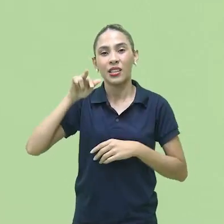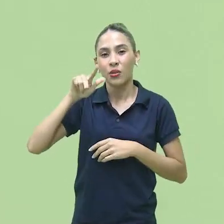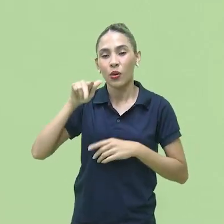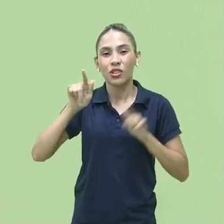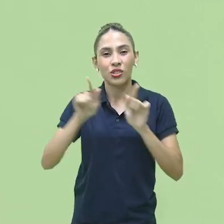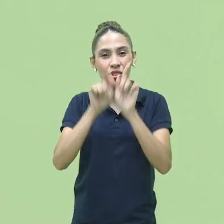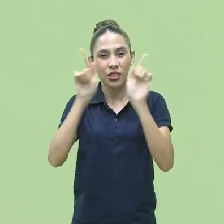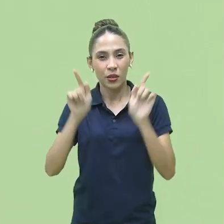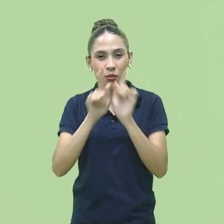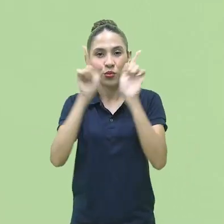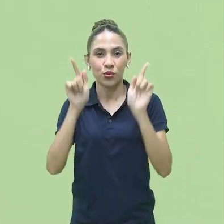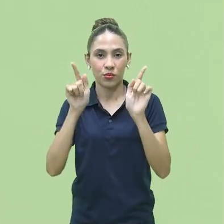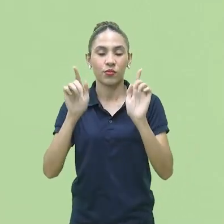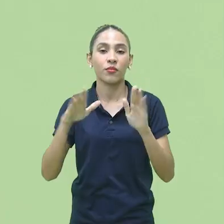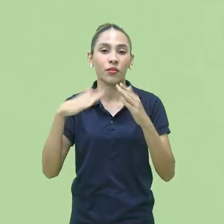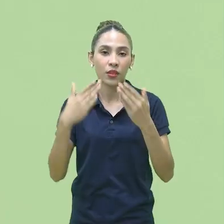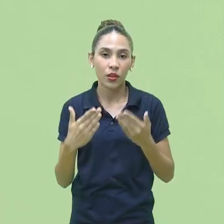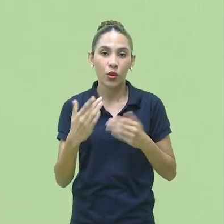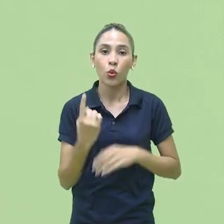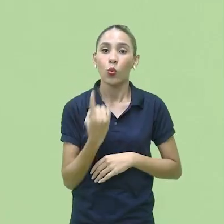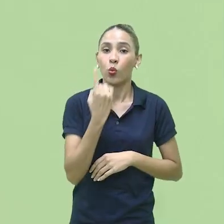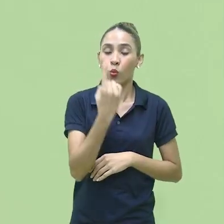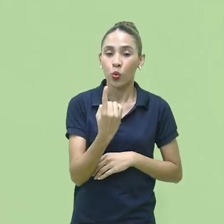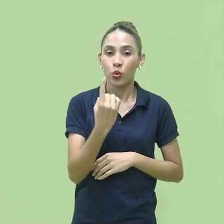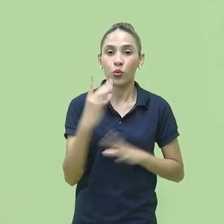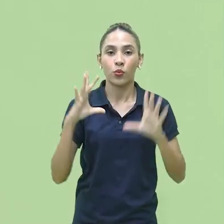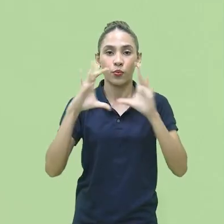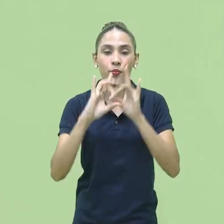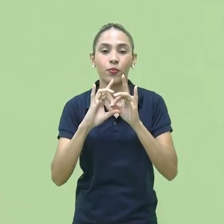né, que vieram de um único